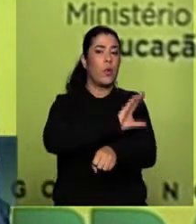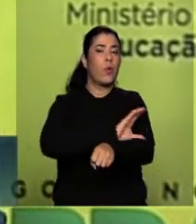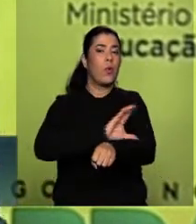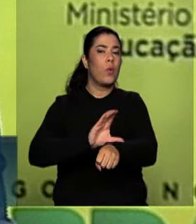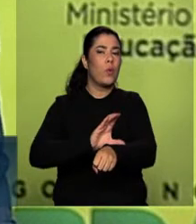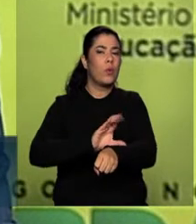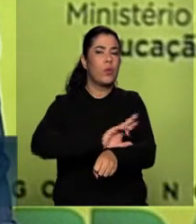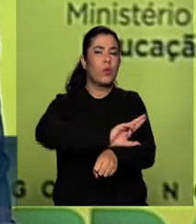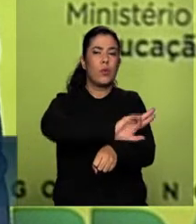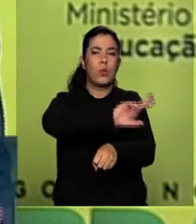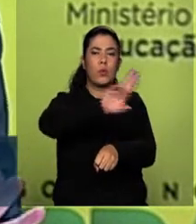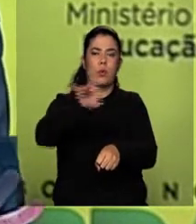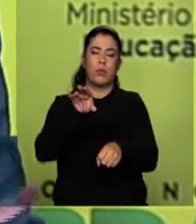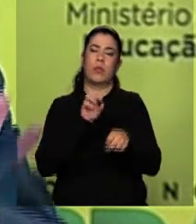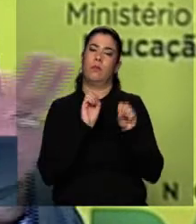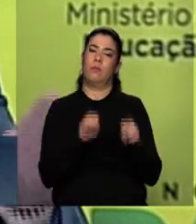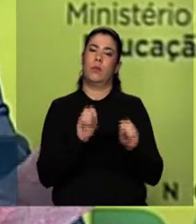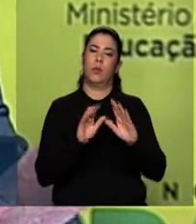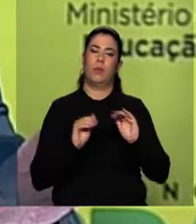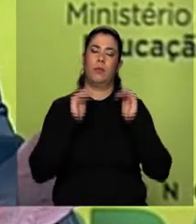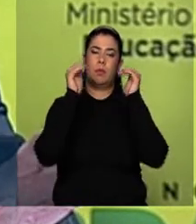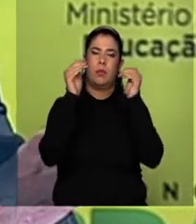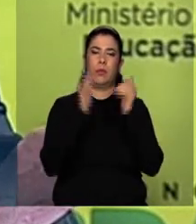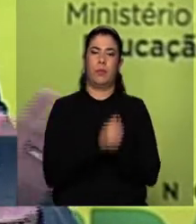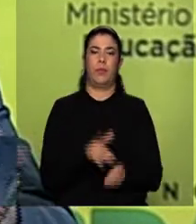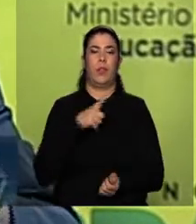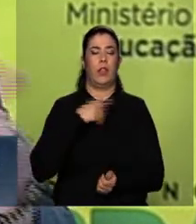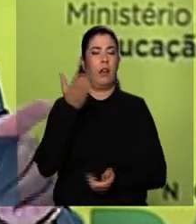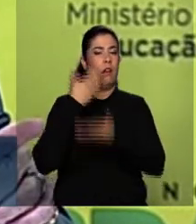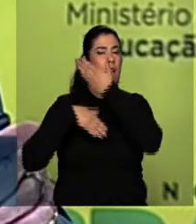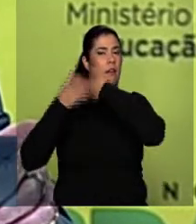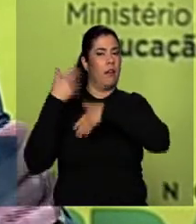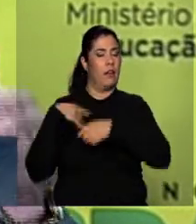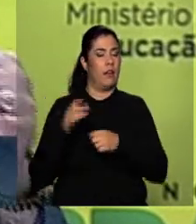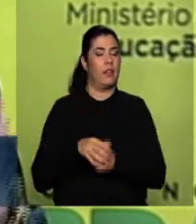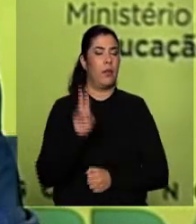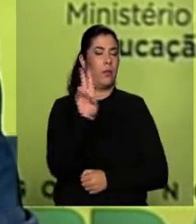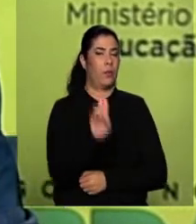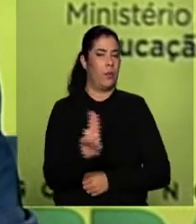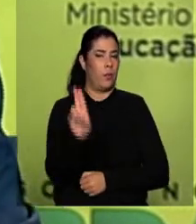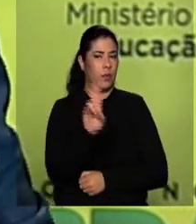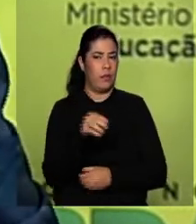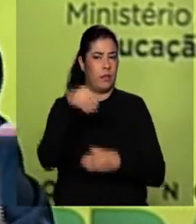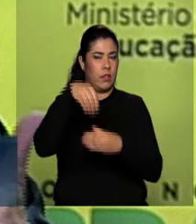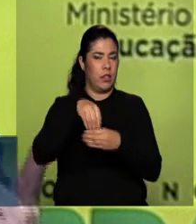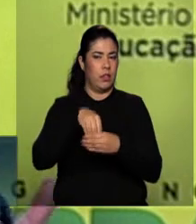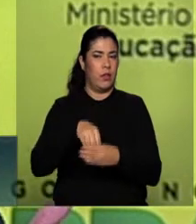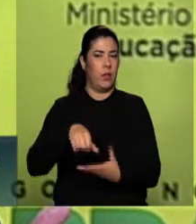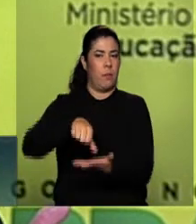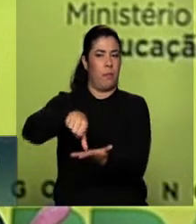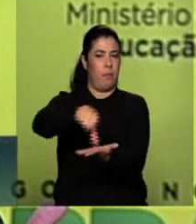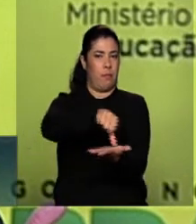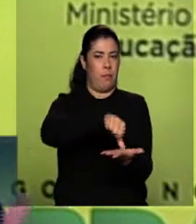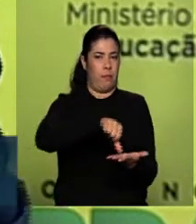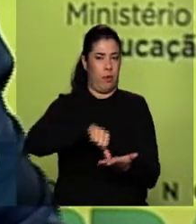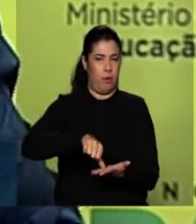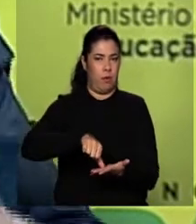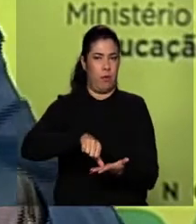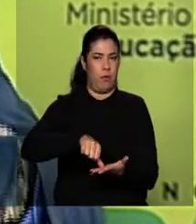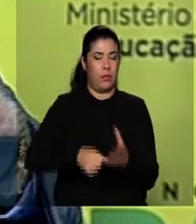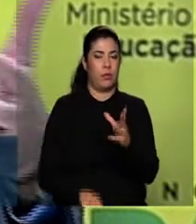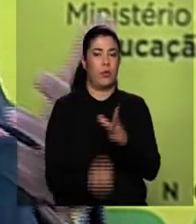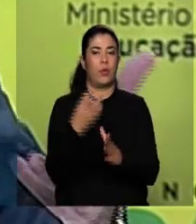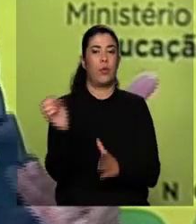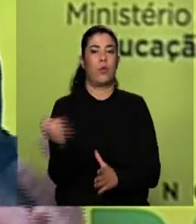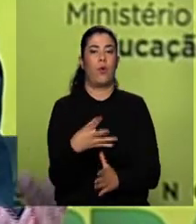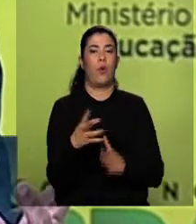educação superior. O que nós fizemos? A interiorização via expansão das universidades dos seus campos e dos institutos. Então, você